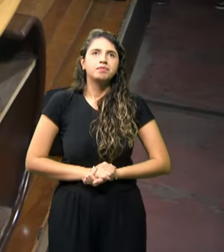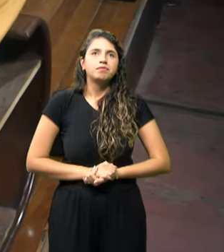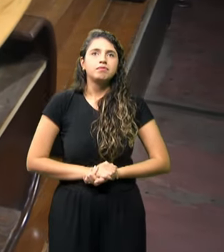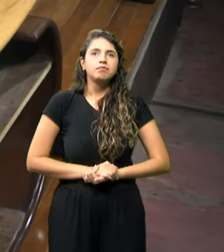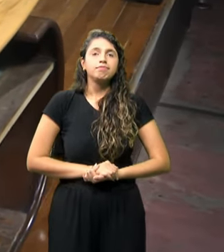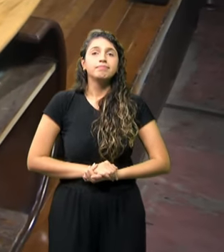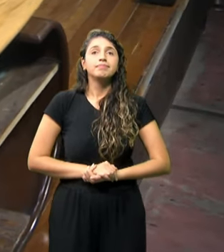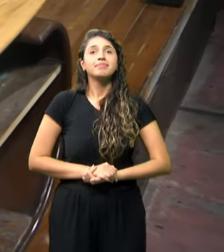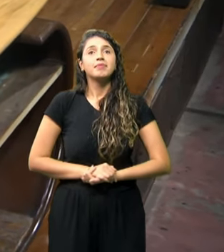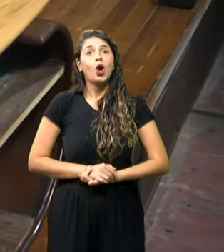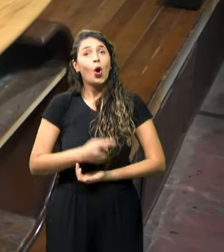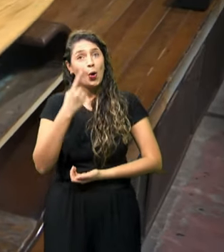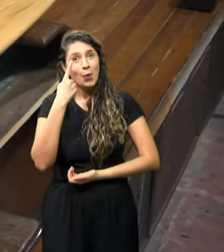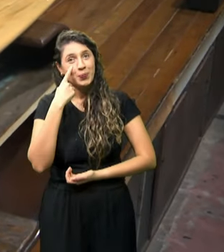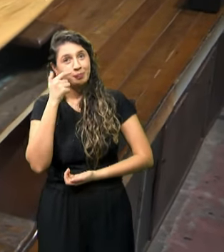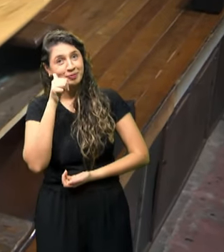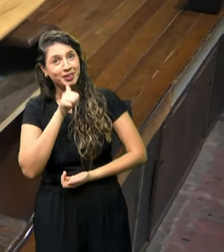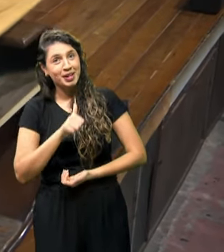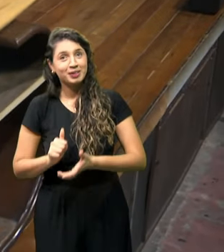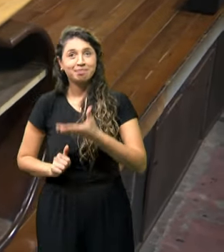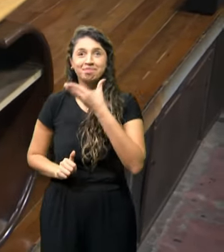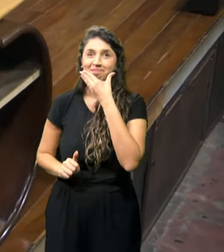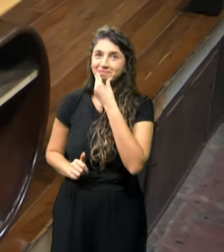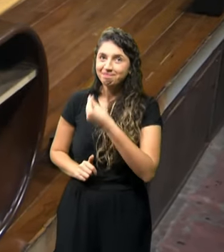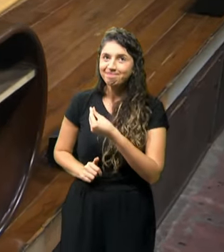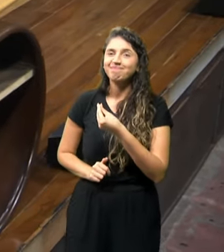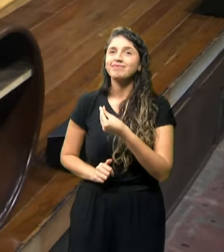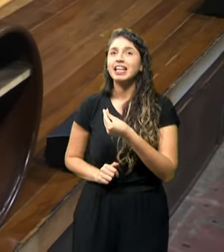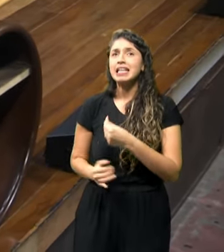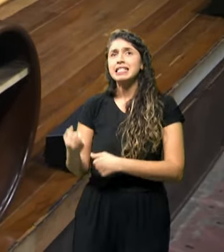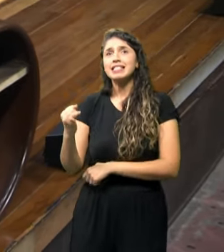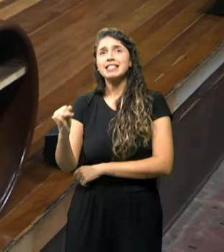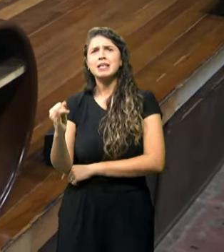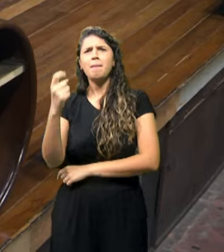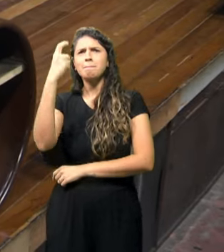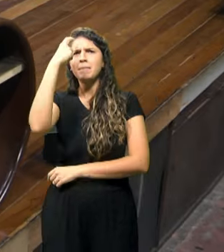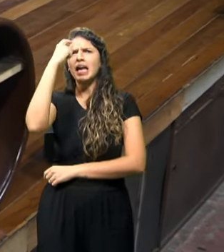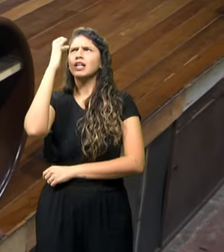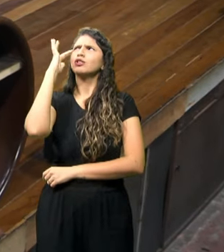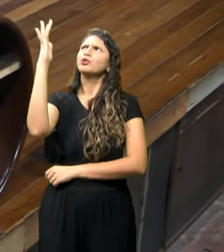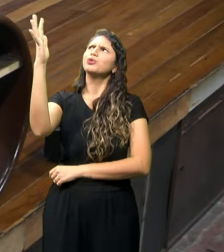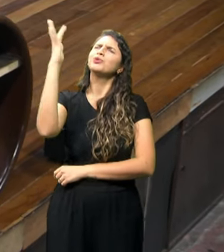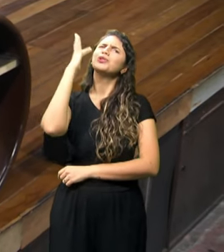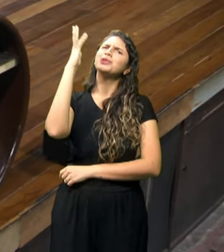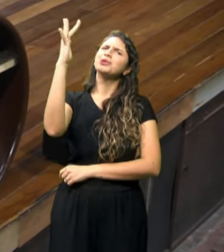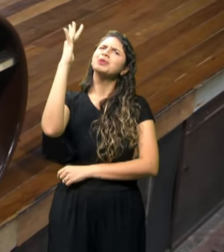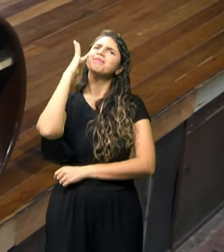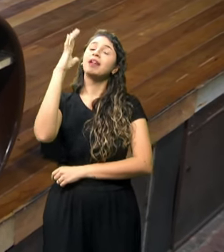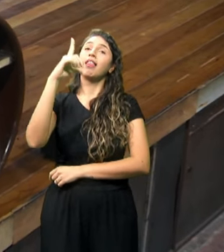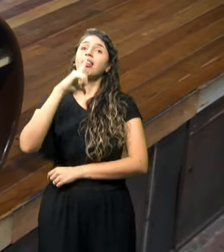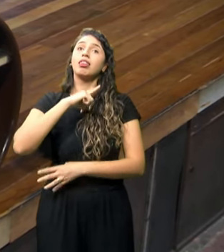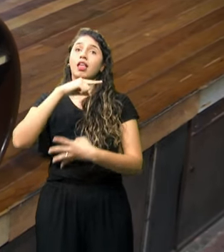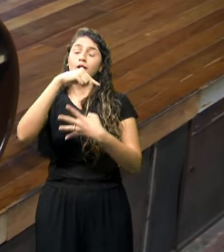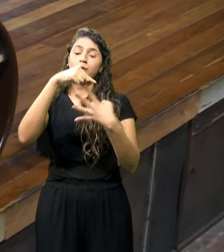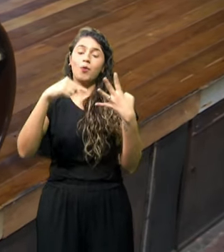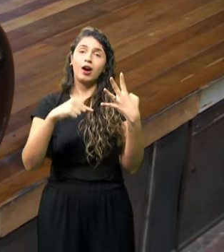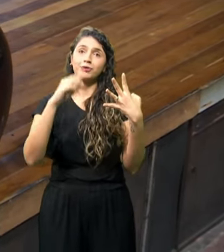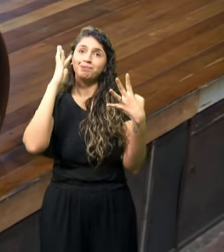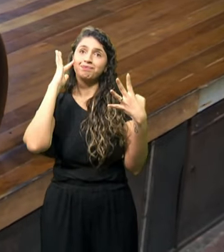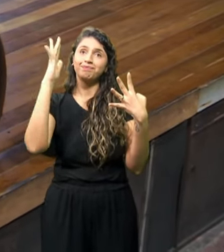Meu querido, minha querida, quando você fala em sonhos, eu te dou quatro coisas para o teu